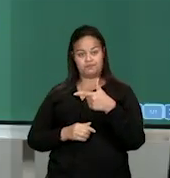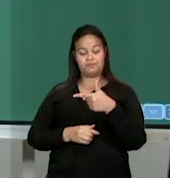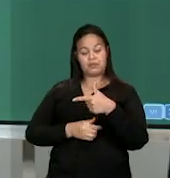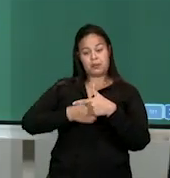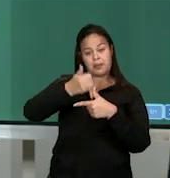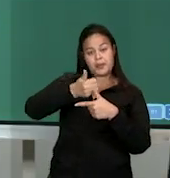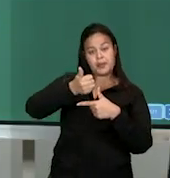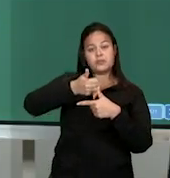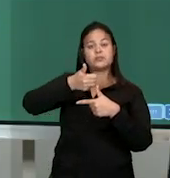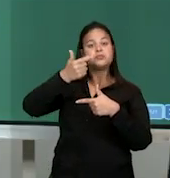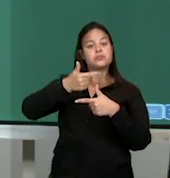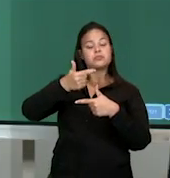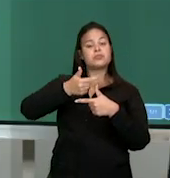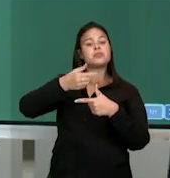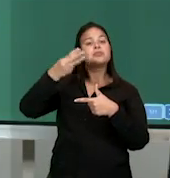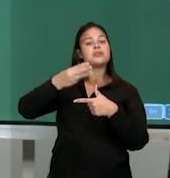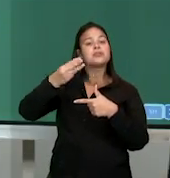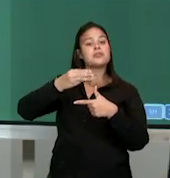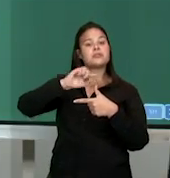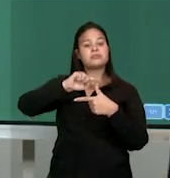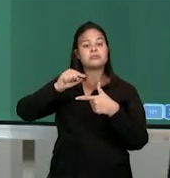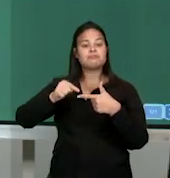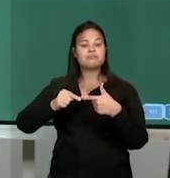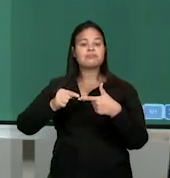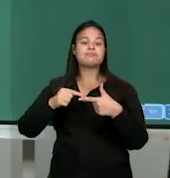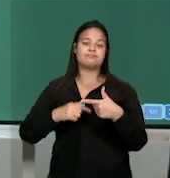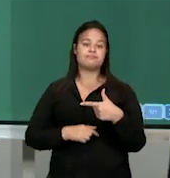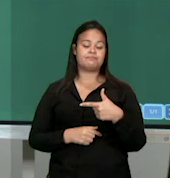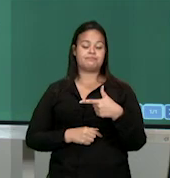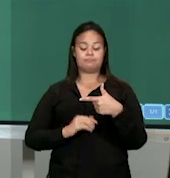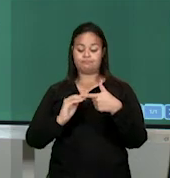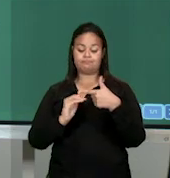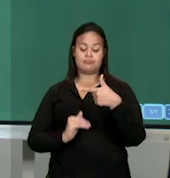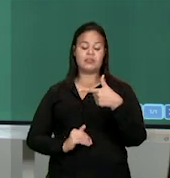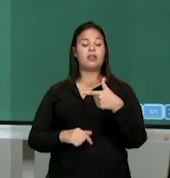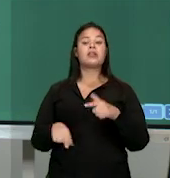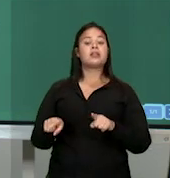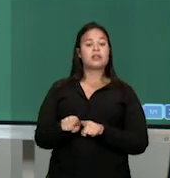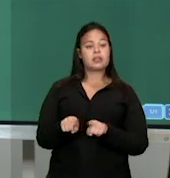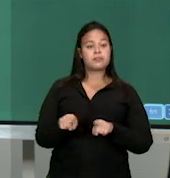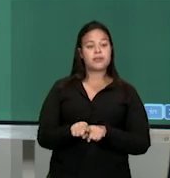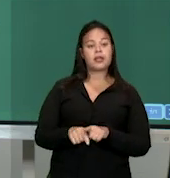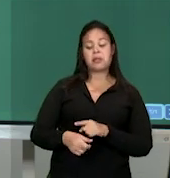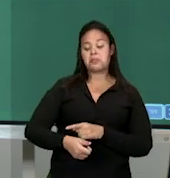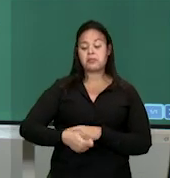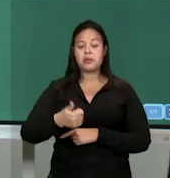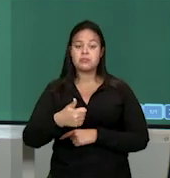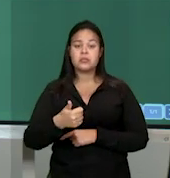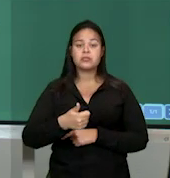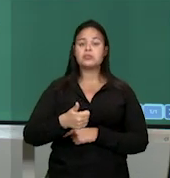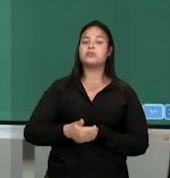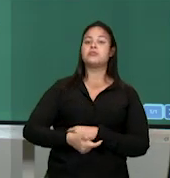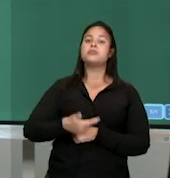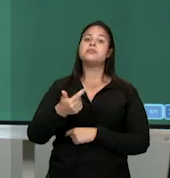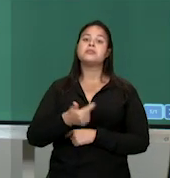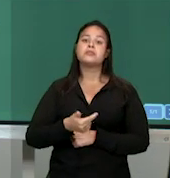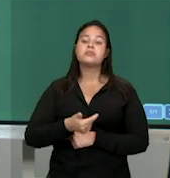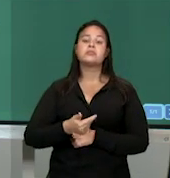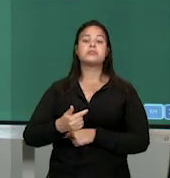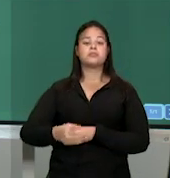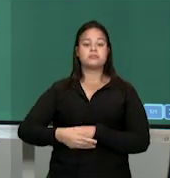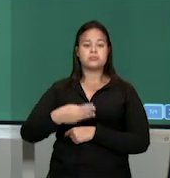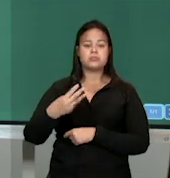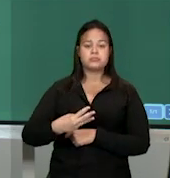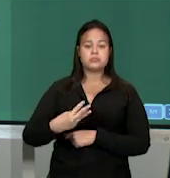Primeiro ângulo, segundo ângulo ou terceiro ângulo. E na parte de baixo a mesma coisa. É o primeiro da parte de baixo, o segundo, o